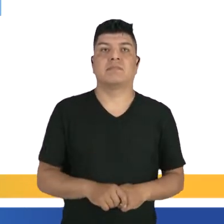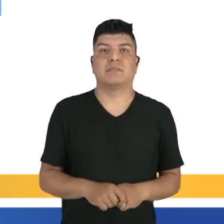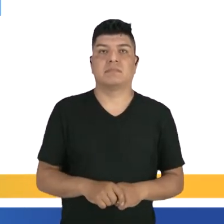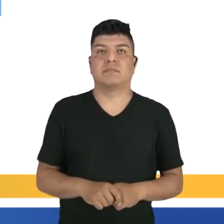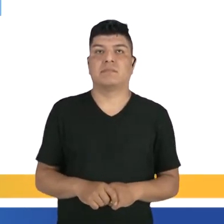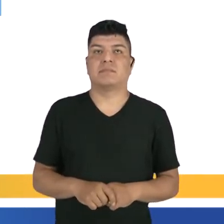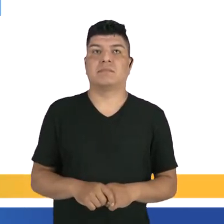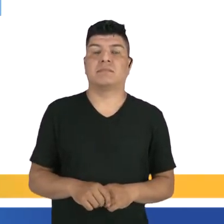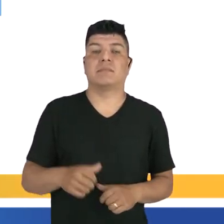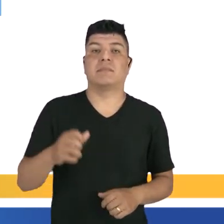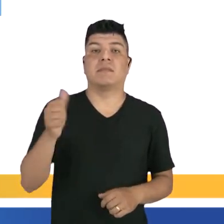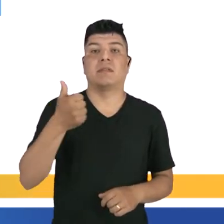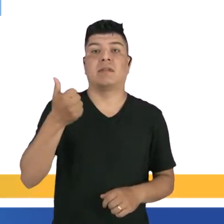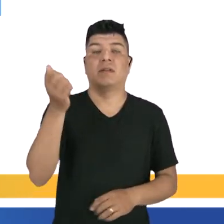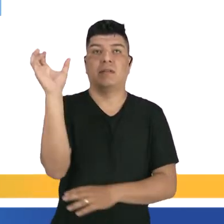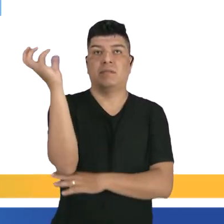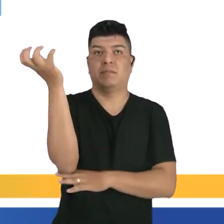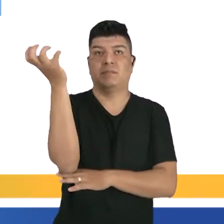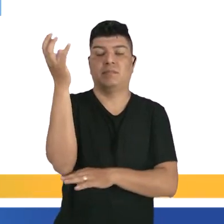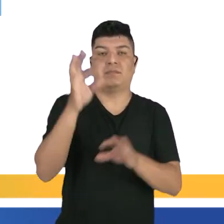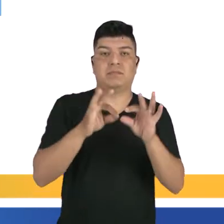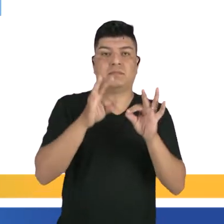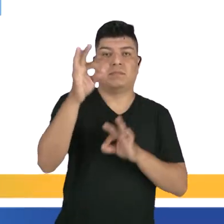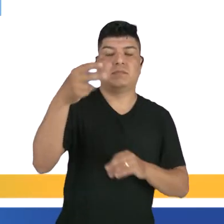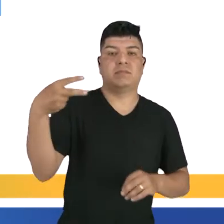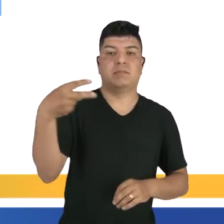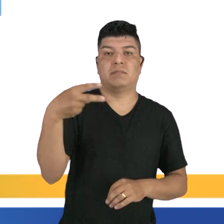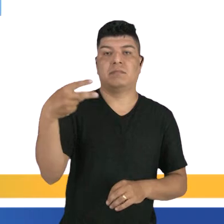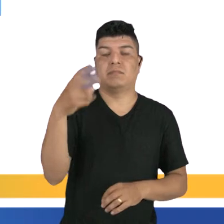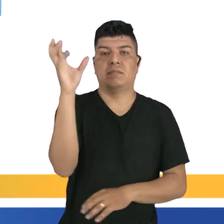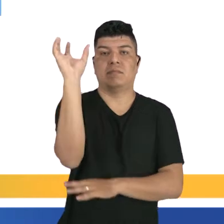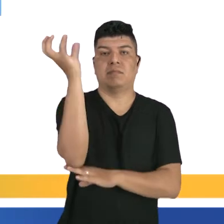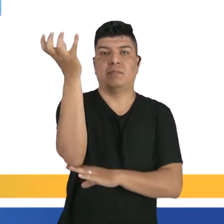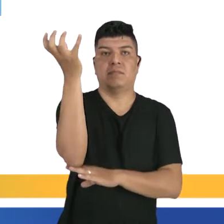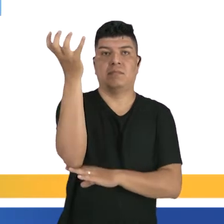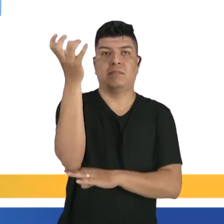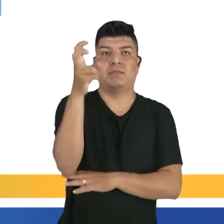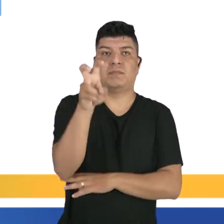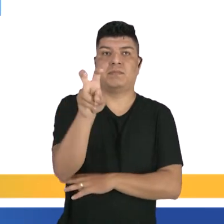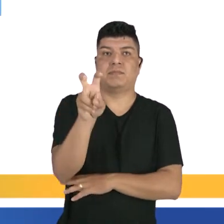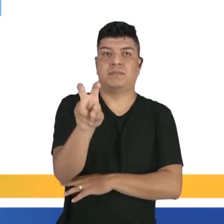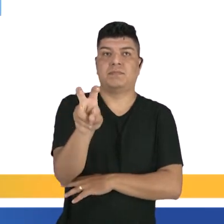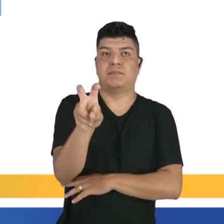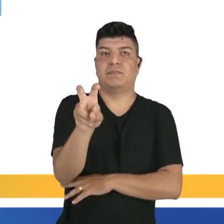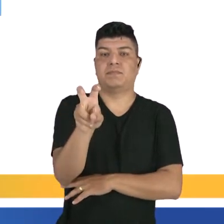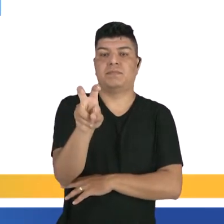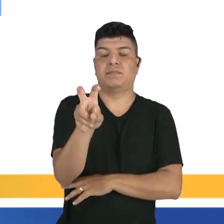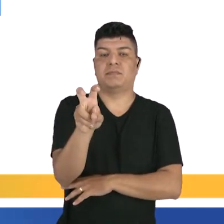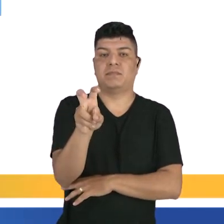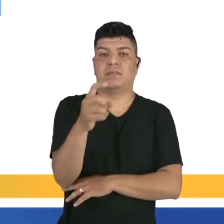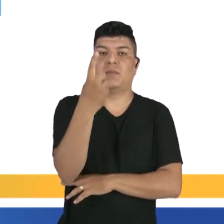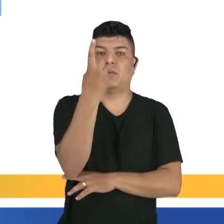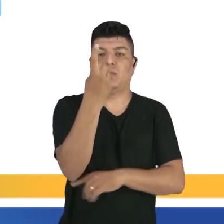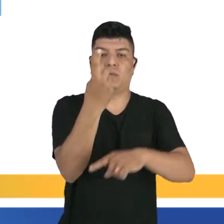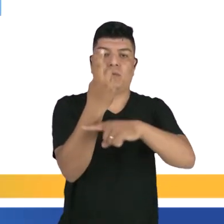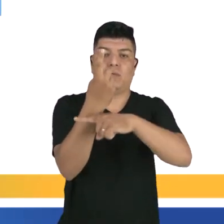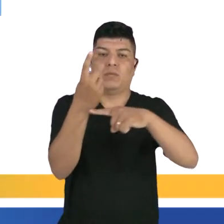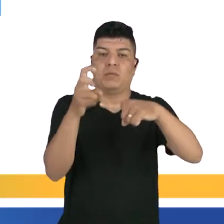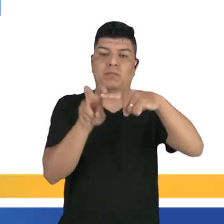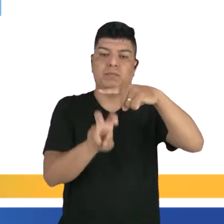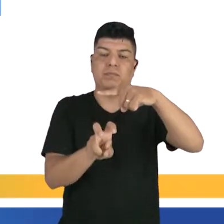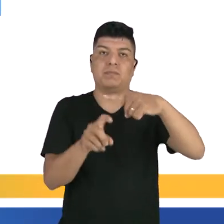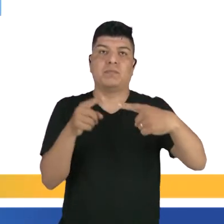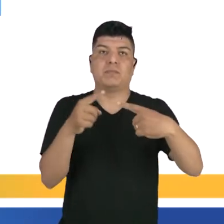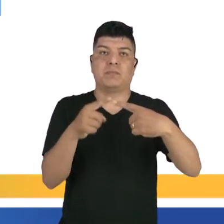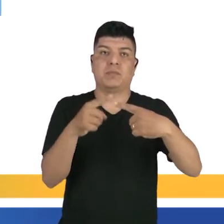a primeira árvore está distante da segunda árvore a 1/5. Por quê? Porque o espaço de A